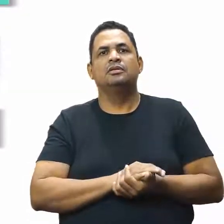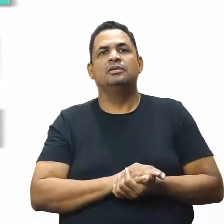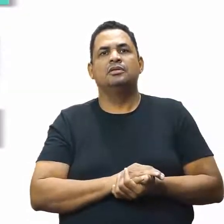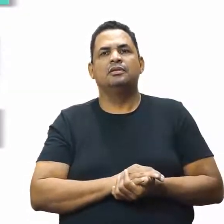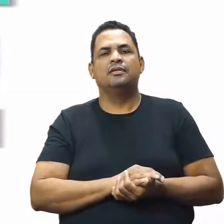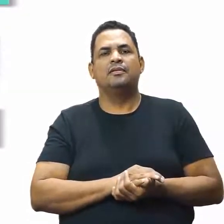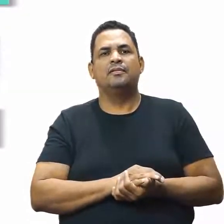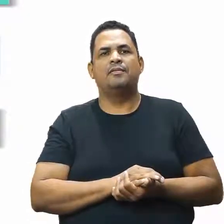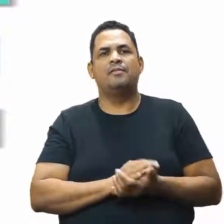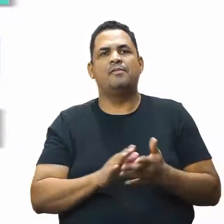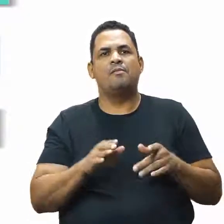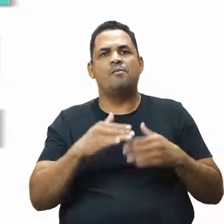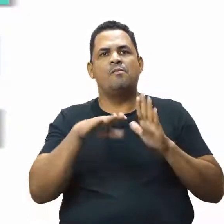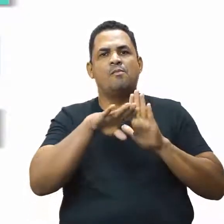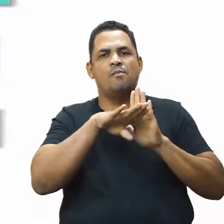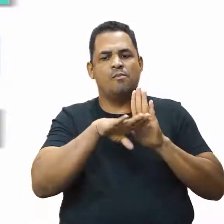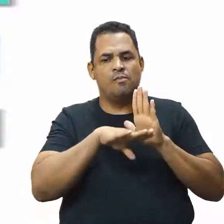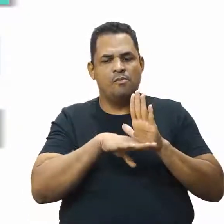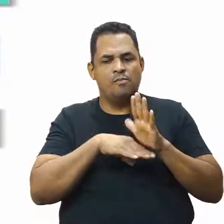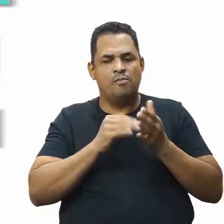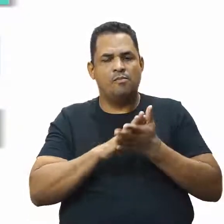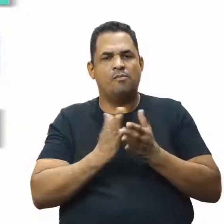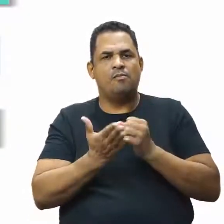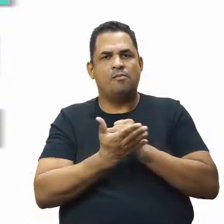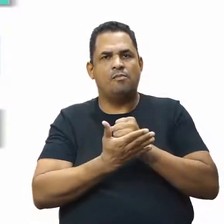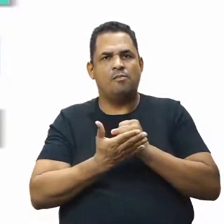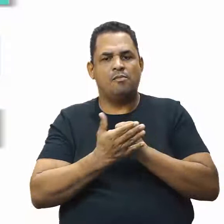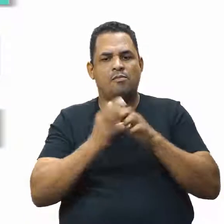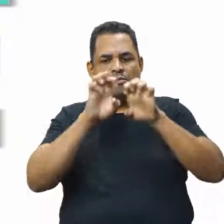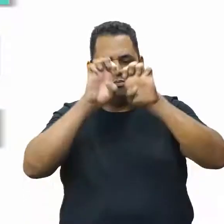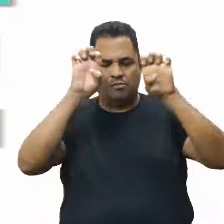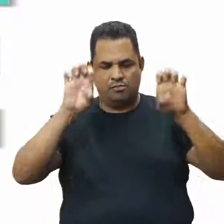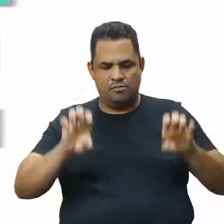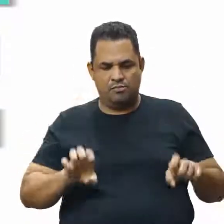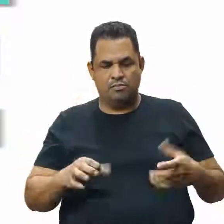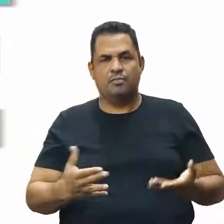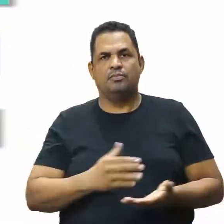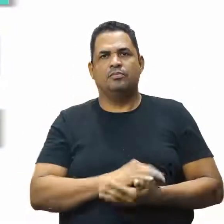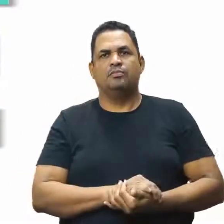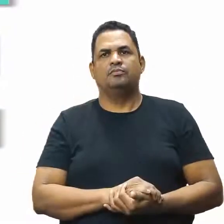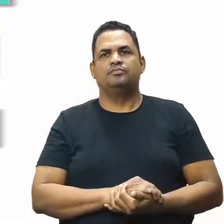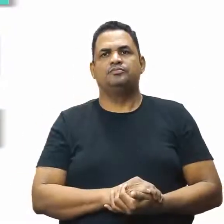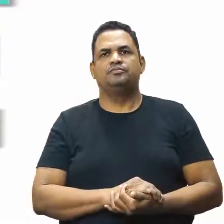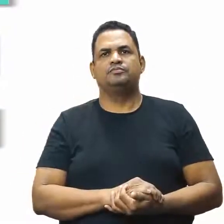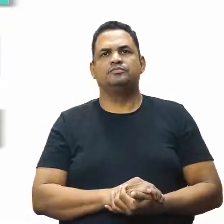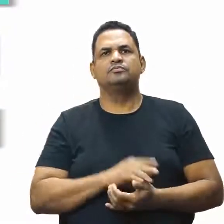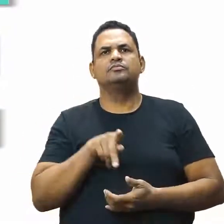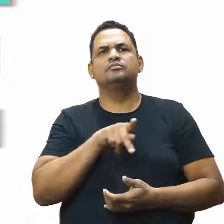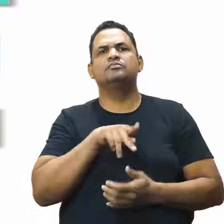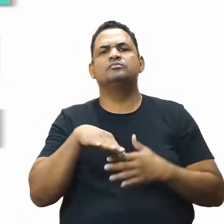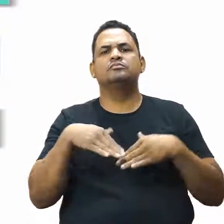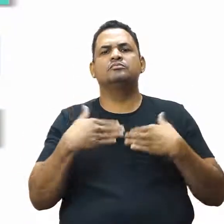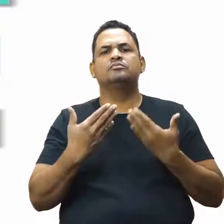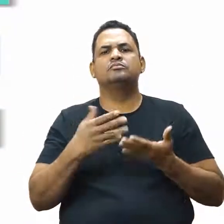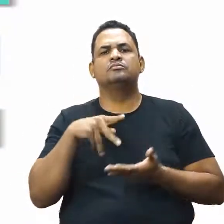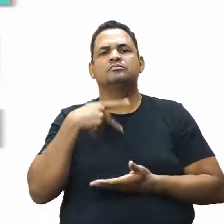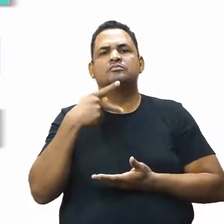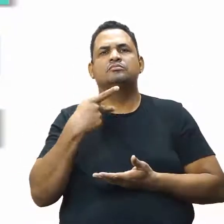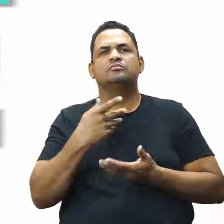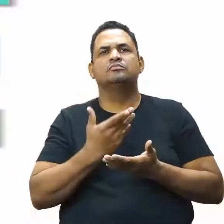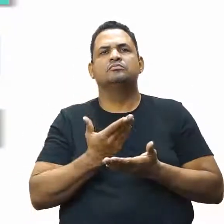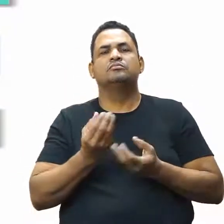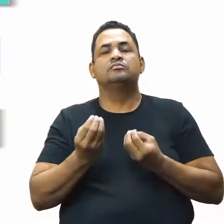e classificação com base na estrutura. Professor, quando fala com base na